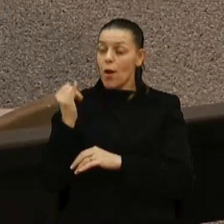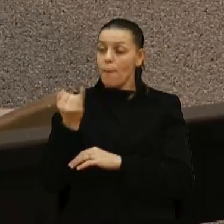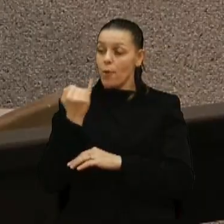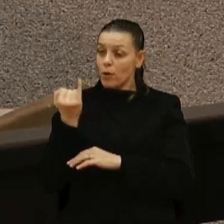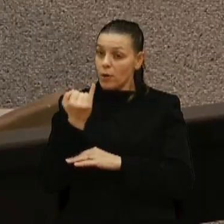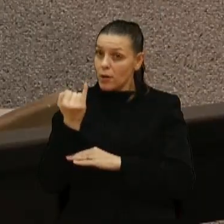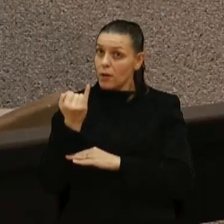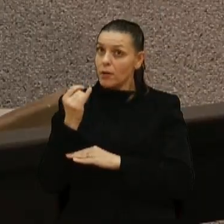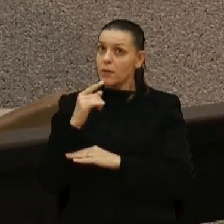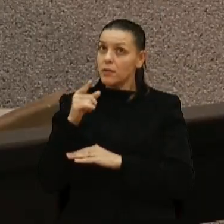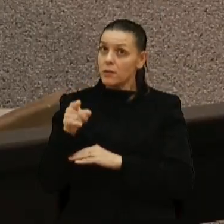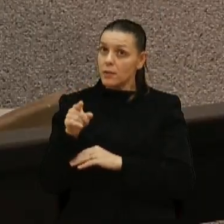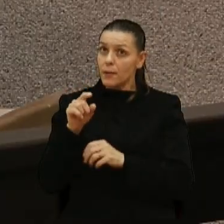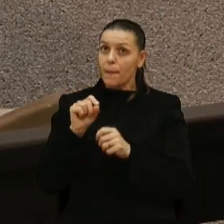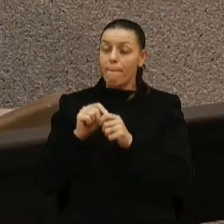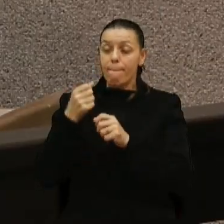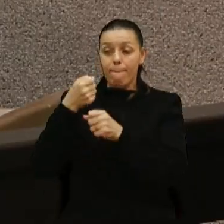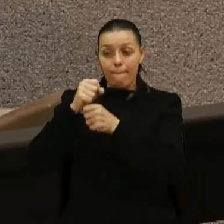ônibus, né, estarem